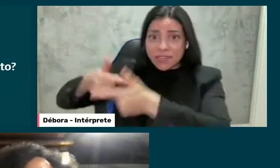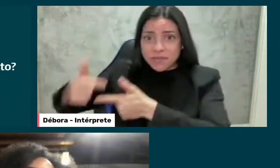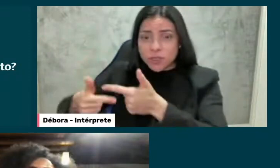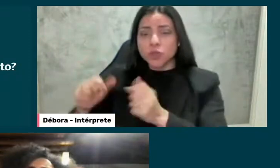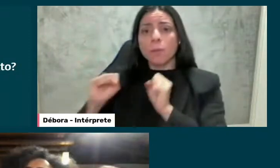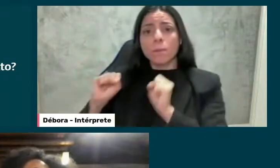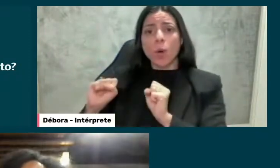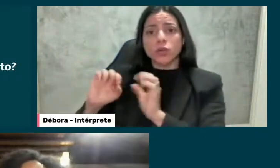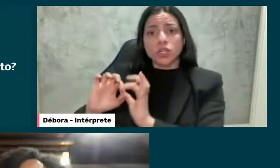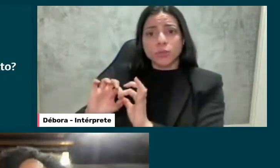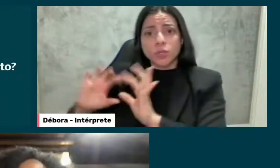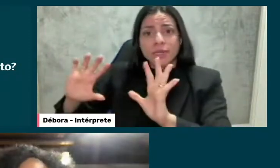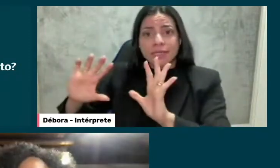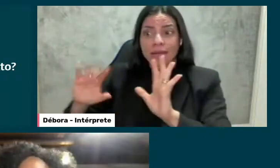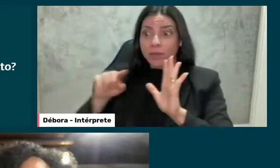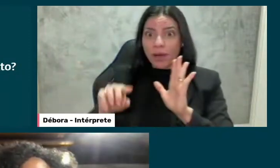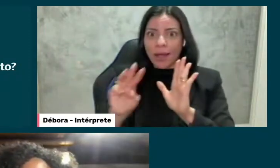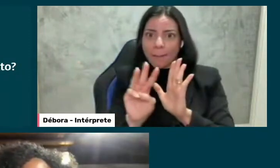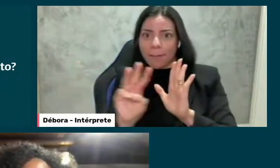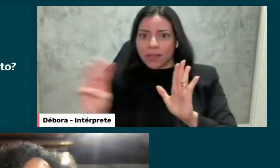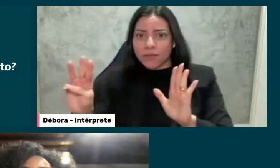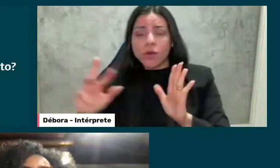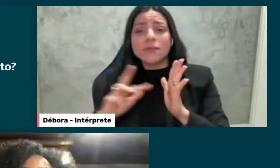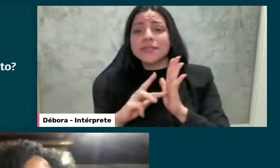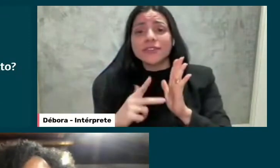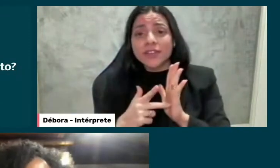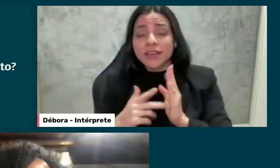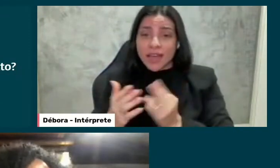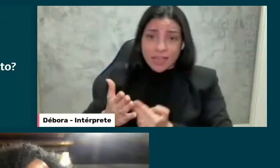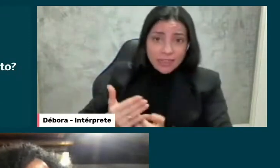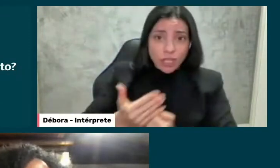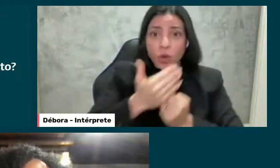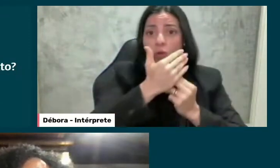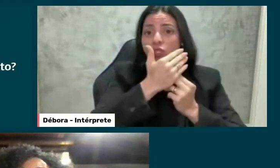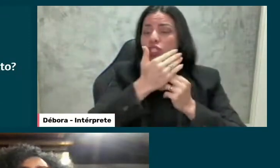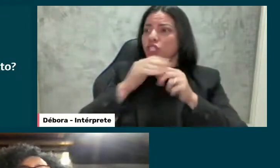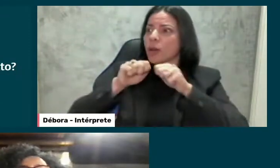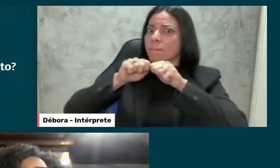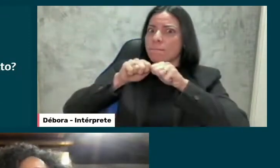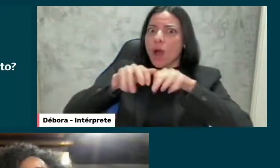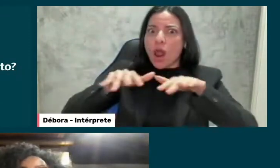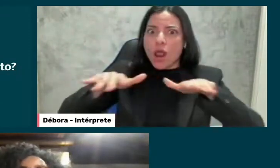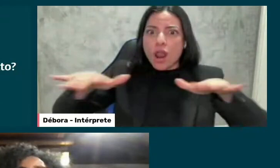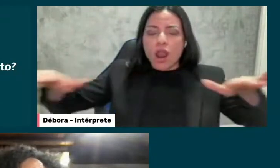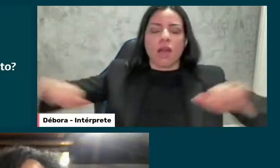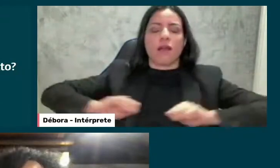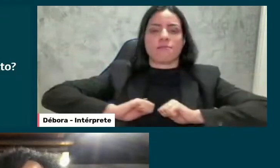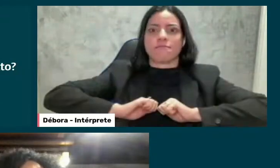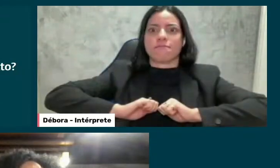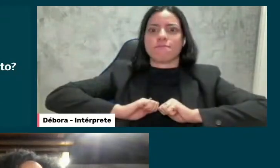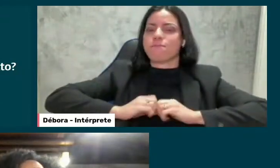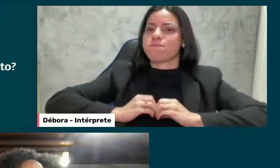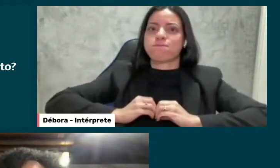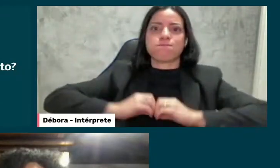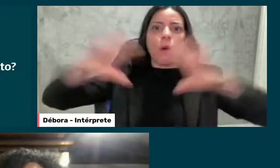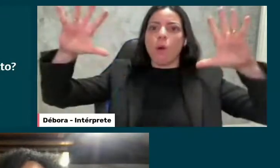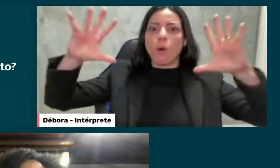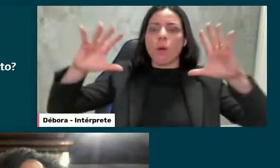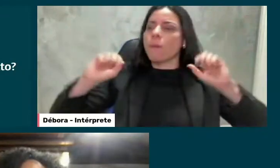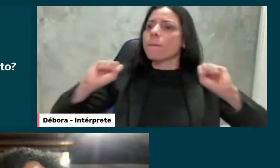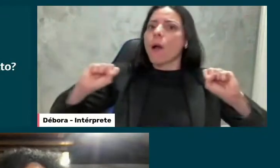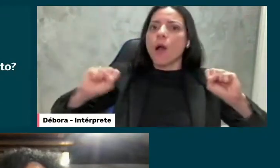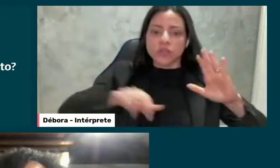disponibilizado em plataforma, aquela tecnologia explode, o acesso explode, porque simplifica e cria a possibilidade de